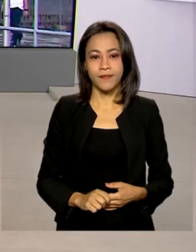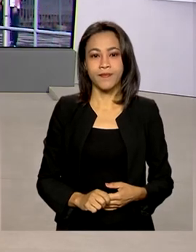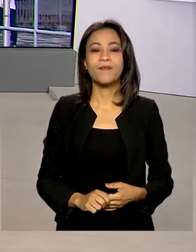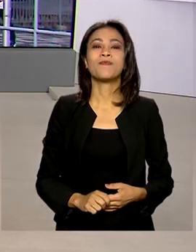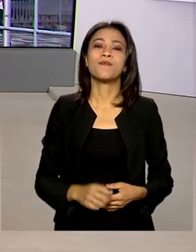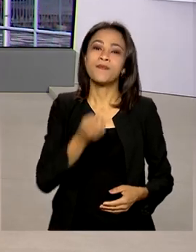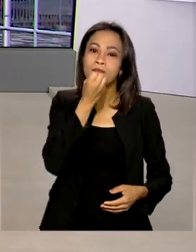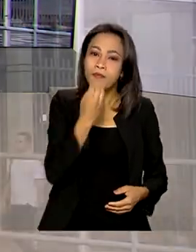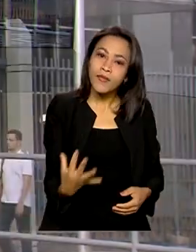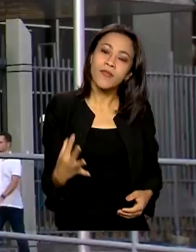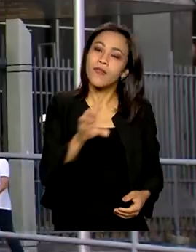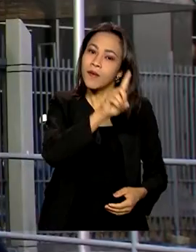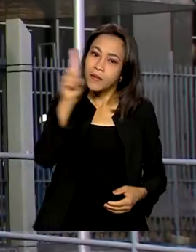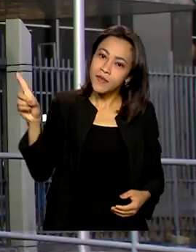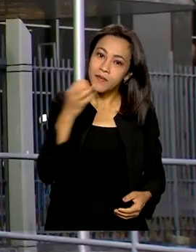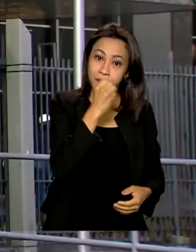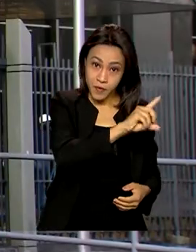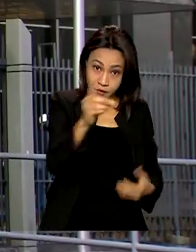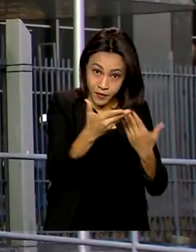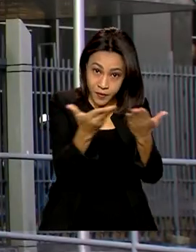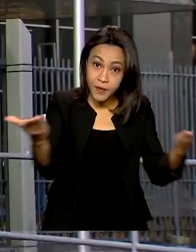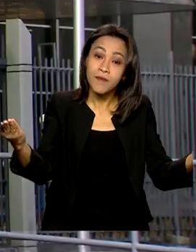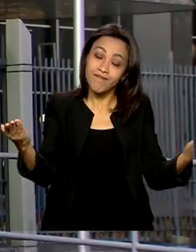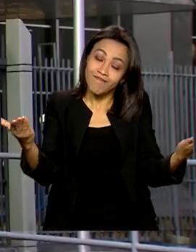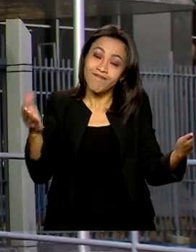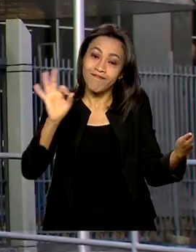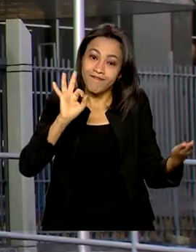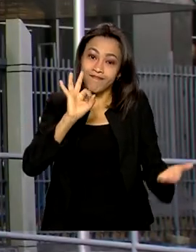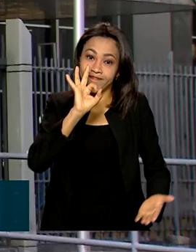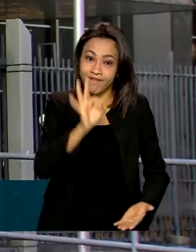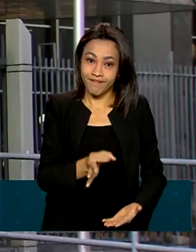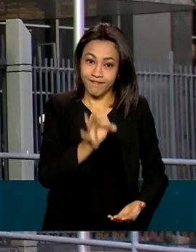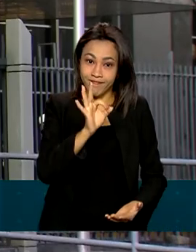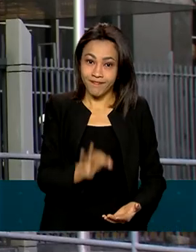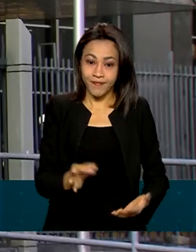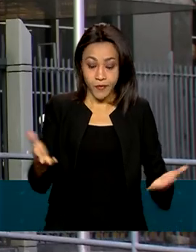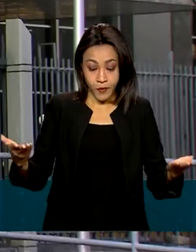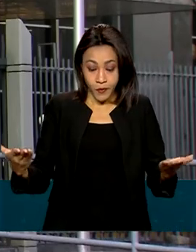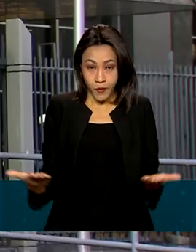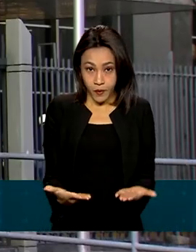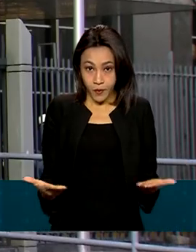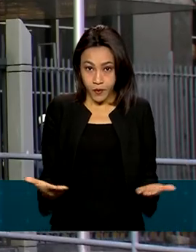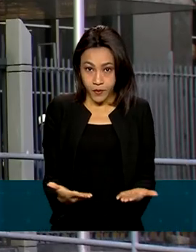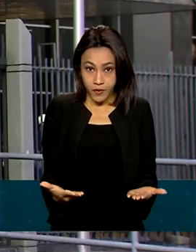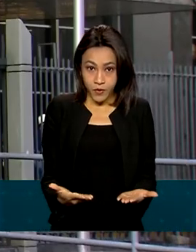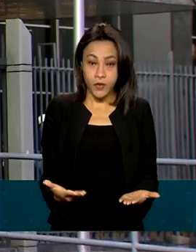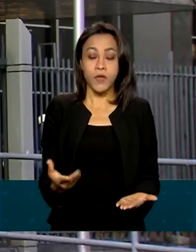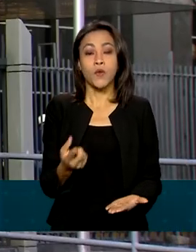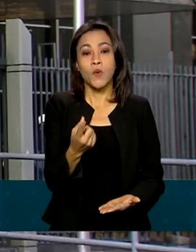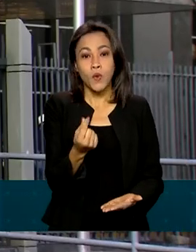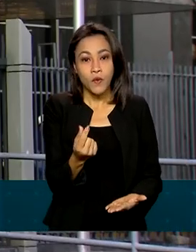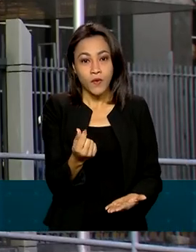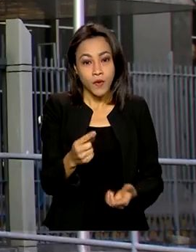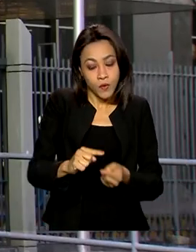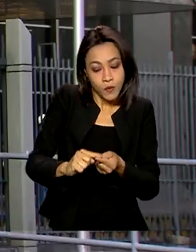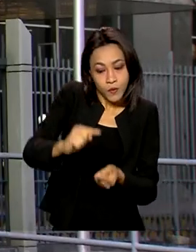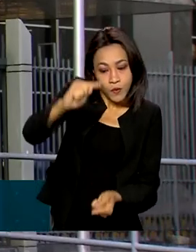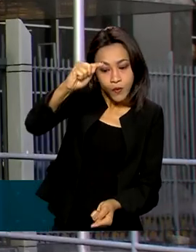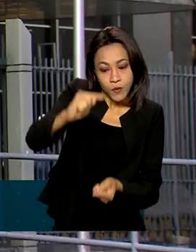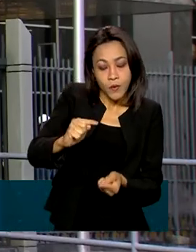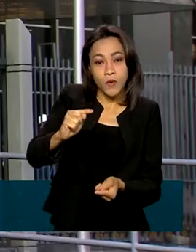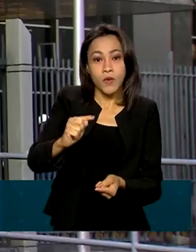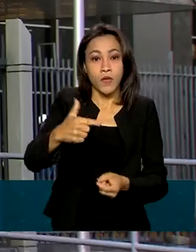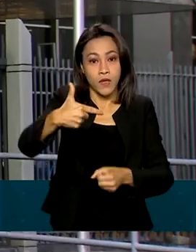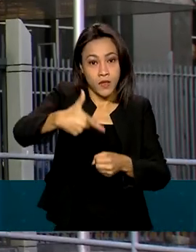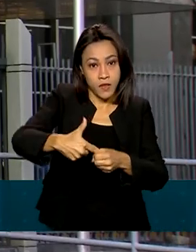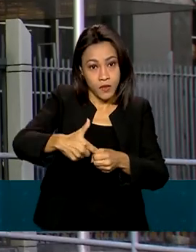Oi bom dia Renata Bom dia a todos é isso mesmo é a partir de hoje o preço médio do litro do diesel